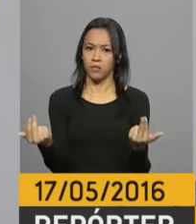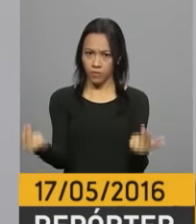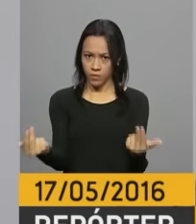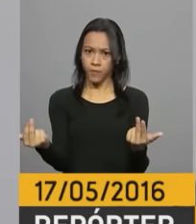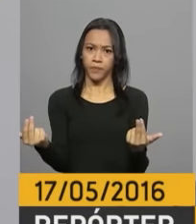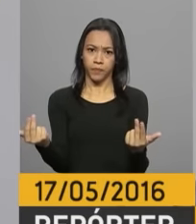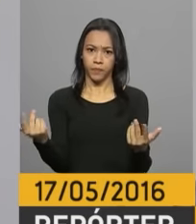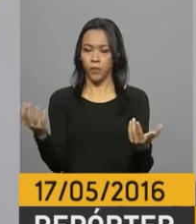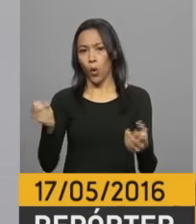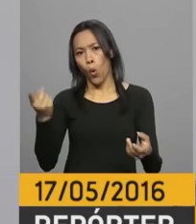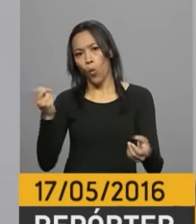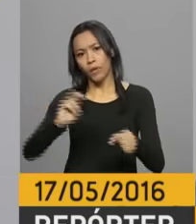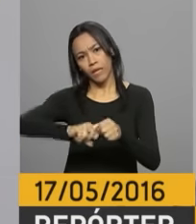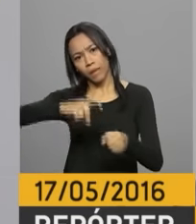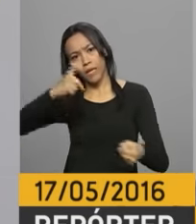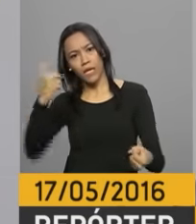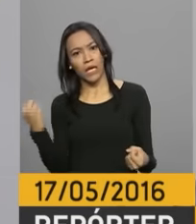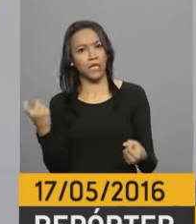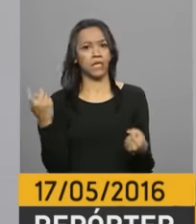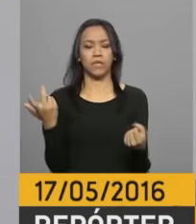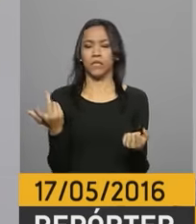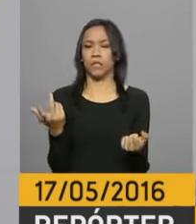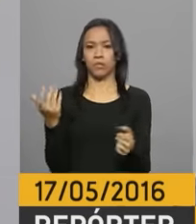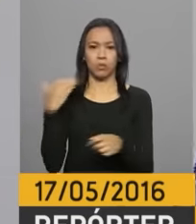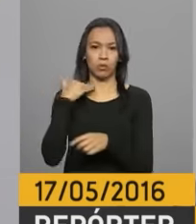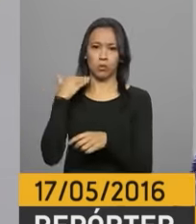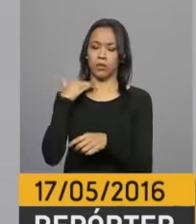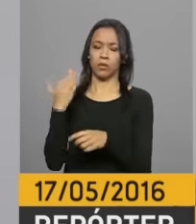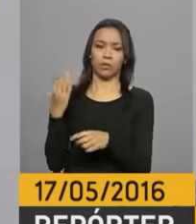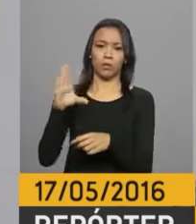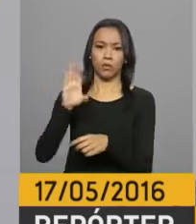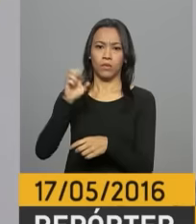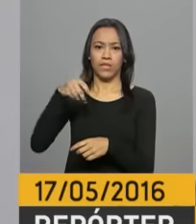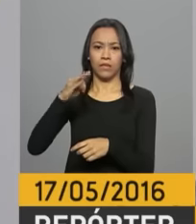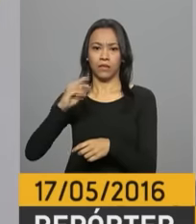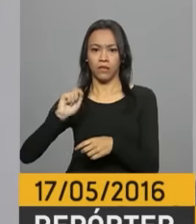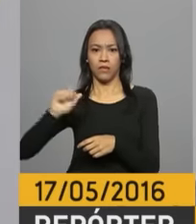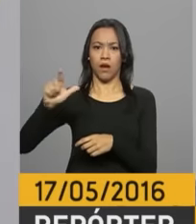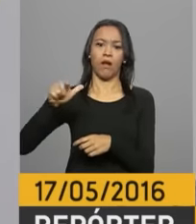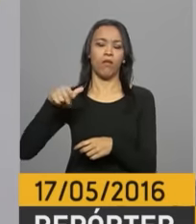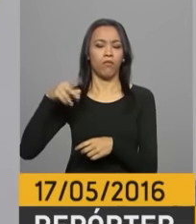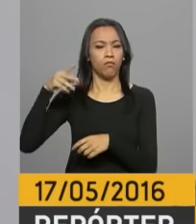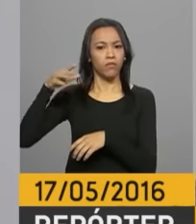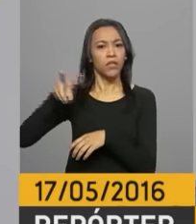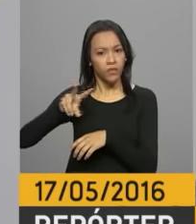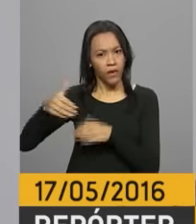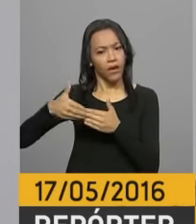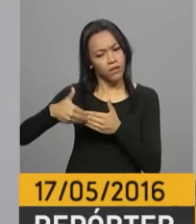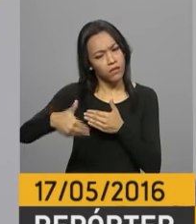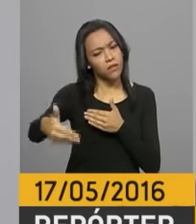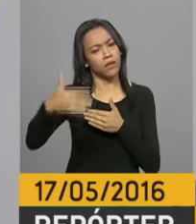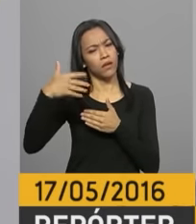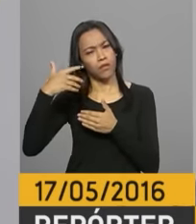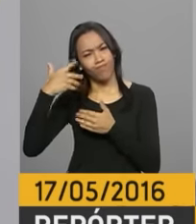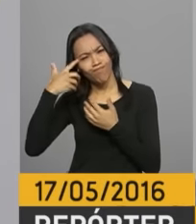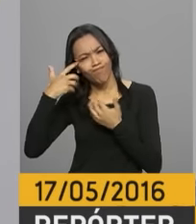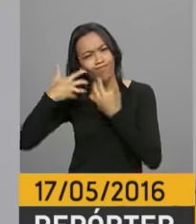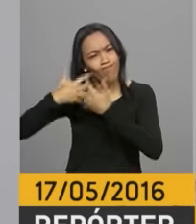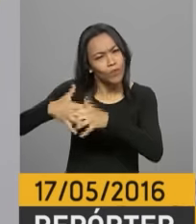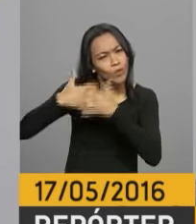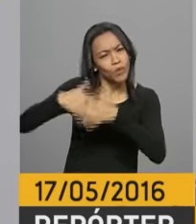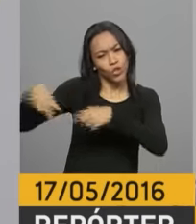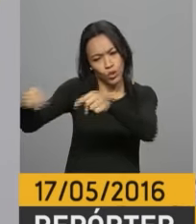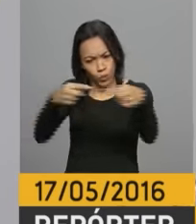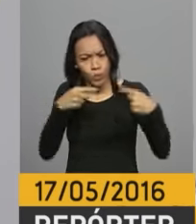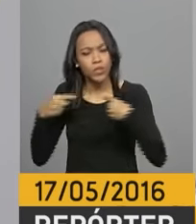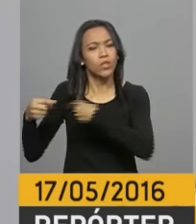uma independência formal do Banco Central, que é uma questão que será sempre objeto de discussão